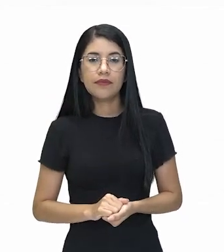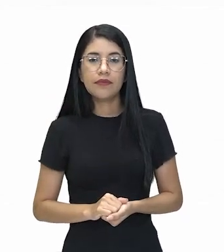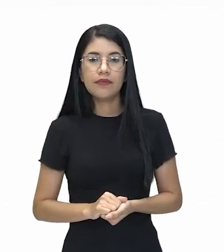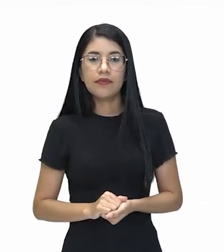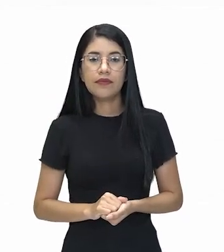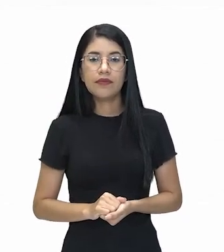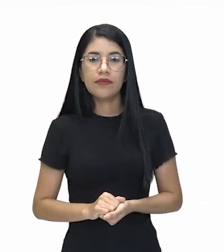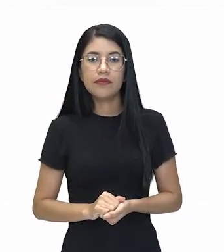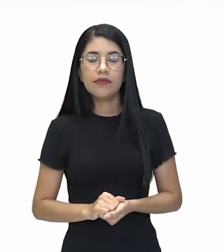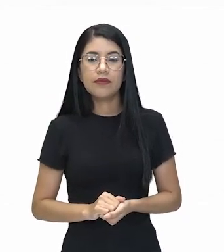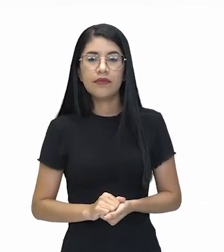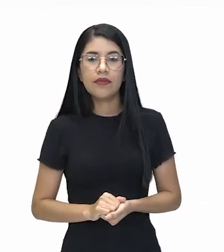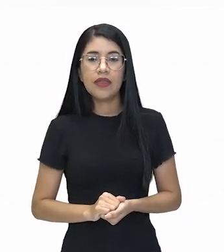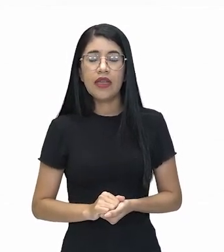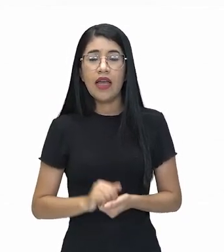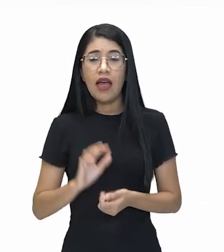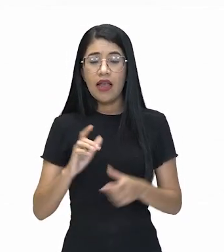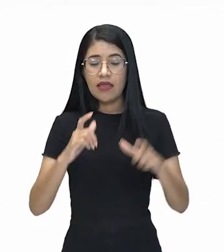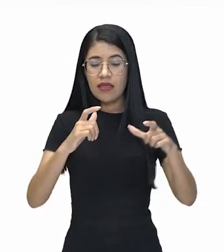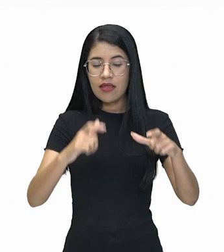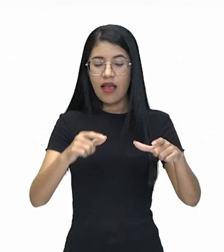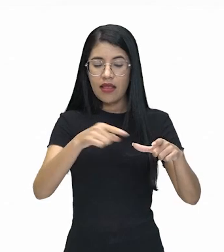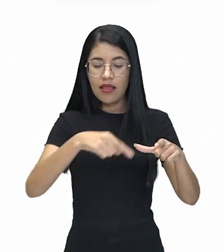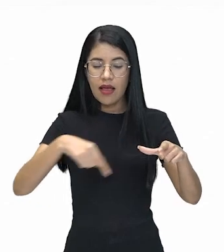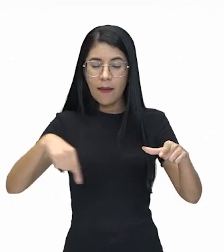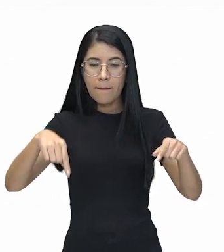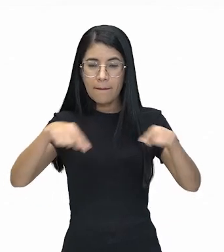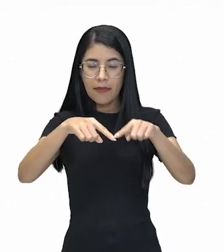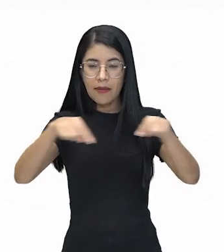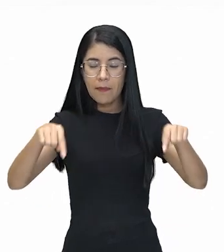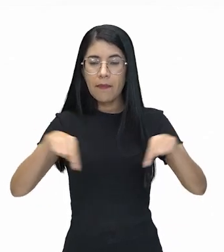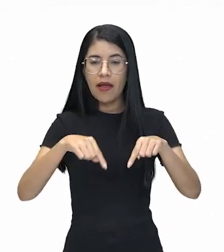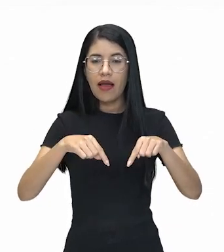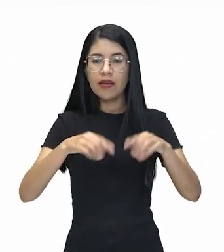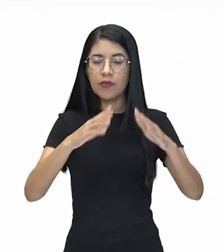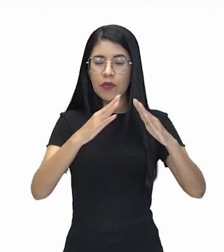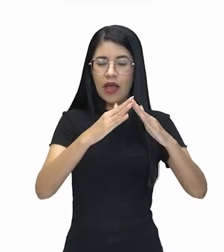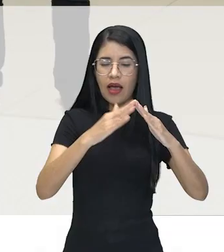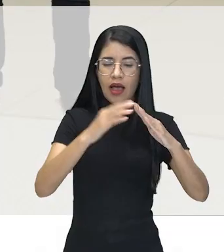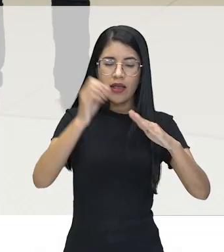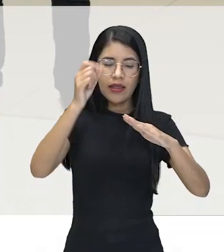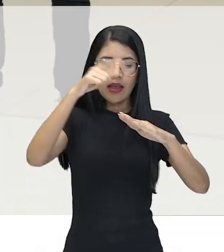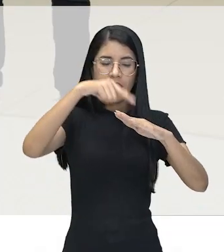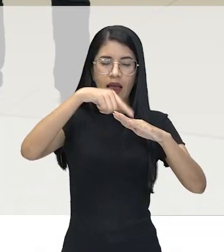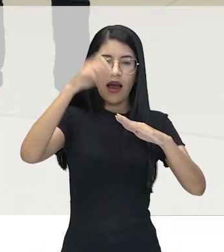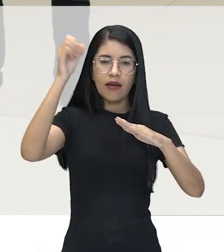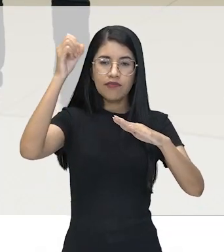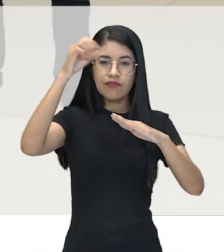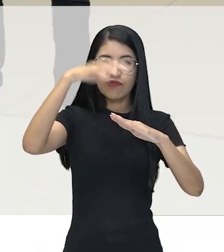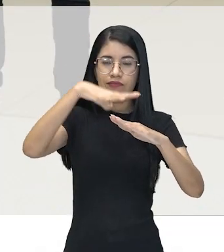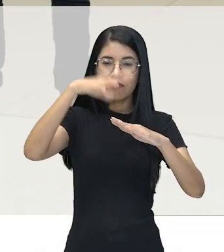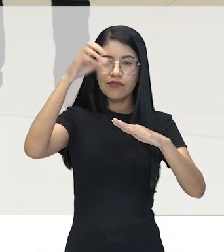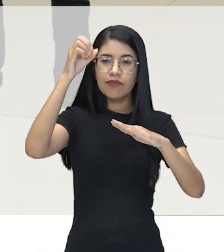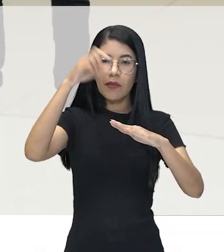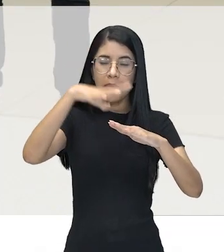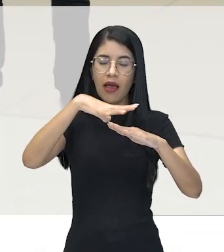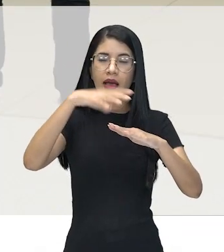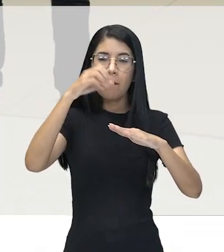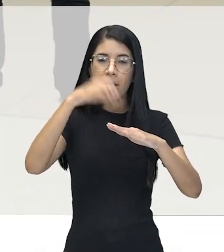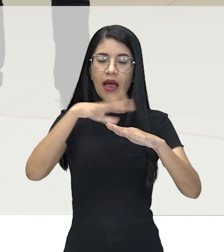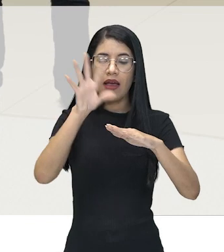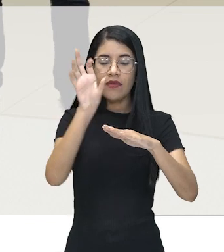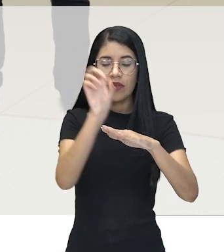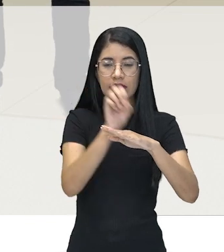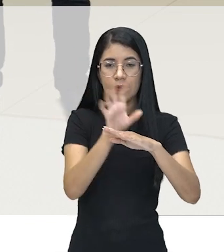efeito fotoelétrico acontecendo na placa em cima da casa, ó. Tu vai perceber, então, que a energia solar ela